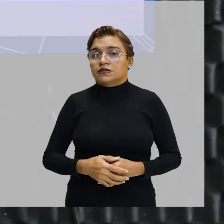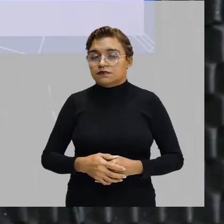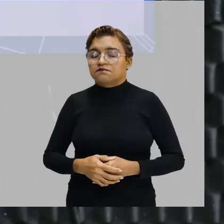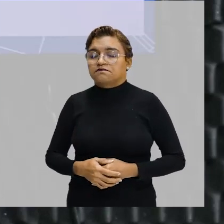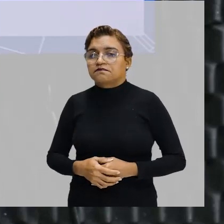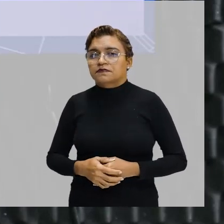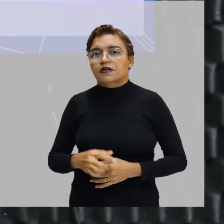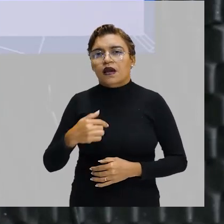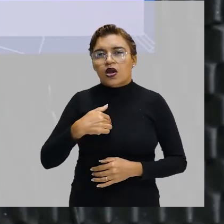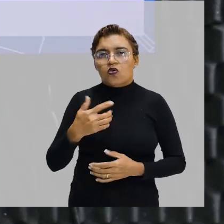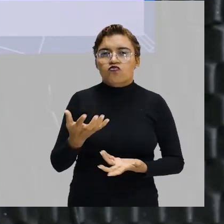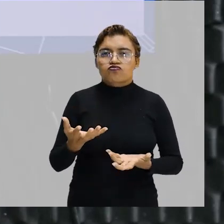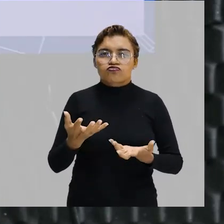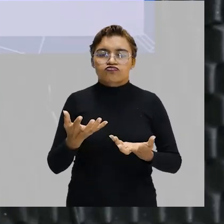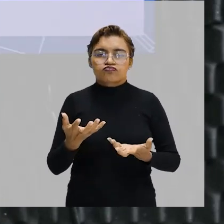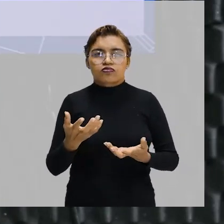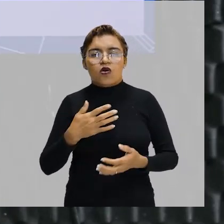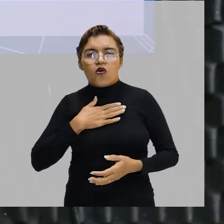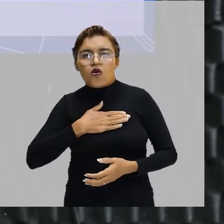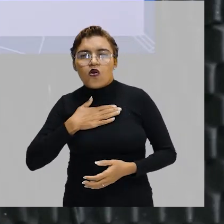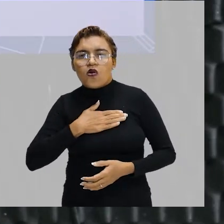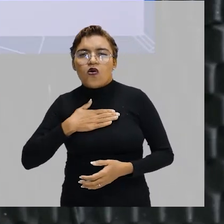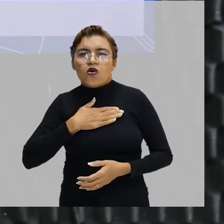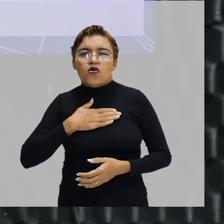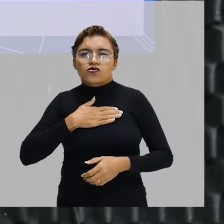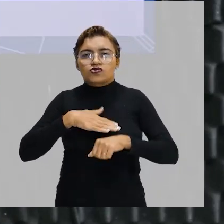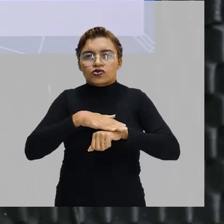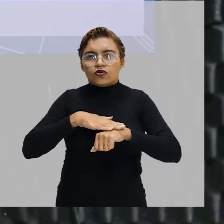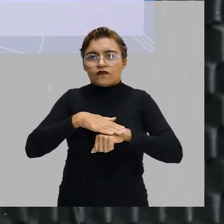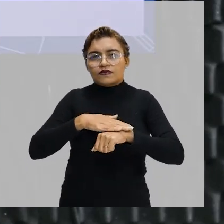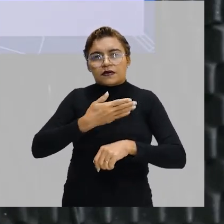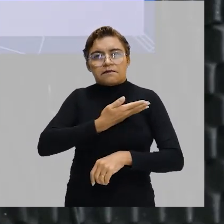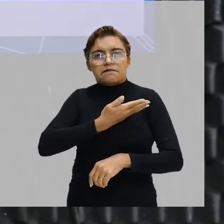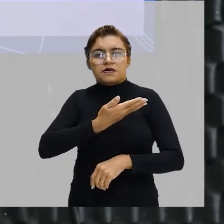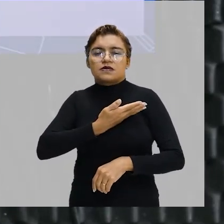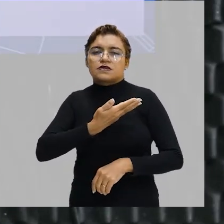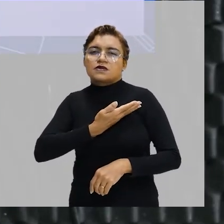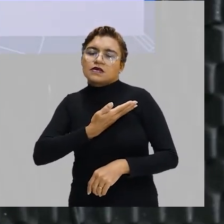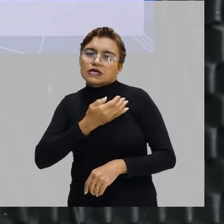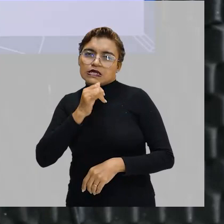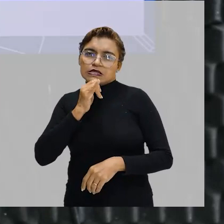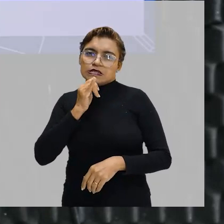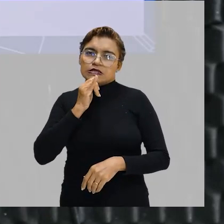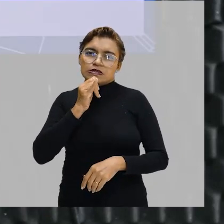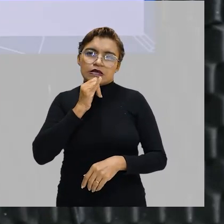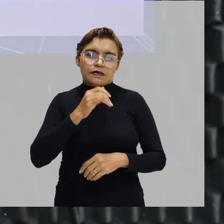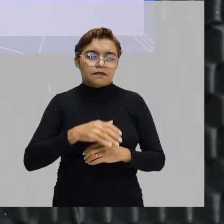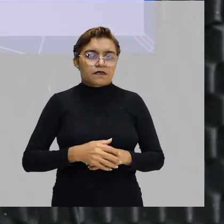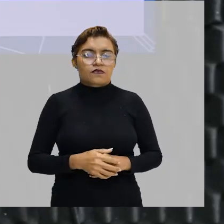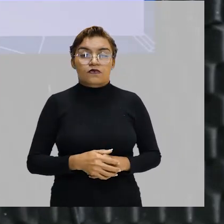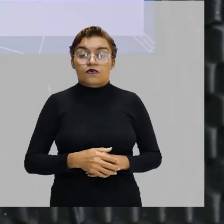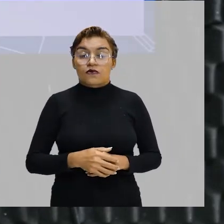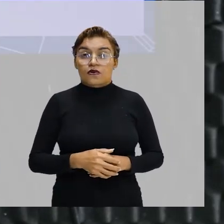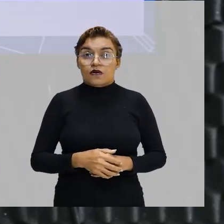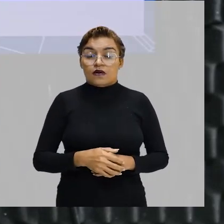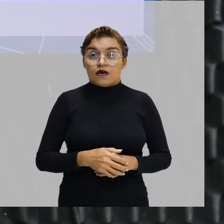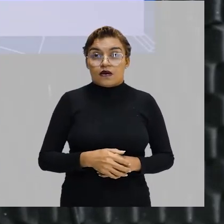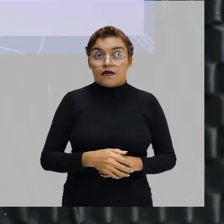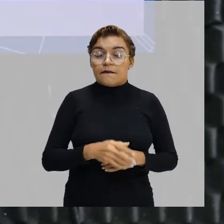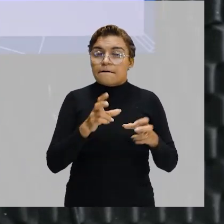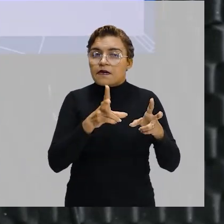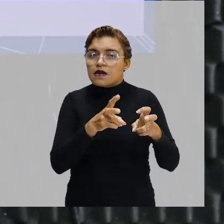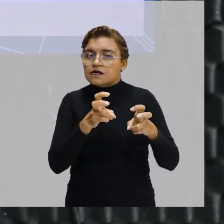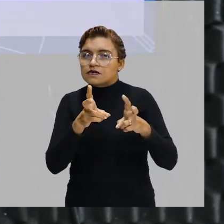e eu gosto muito de usar esse termo, né? Faz parte do meu show. As entrelinhas. Não foi isso que eu quis dizer, mas foi isso que você